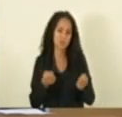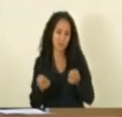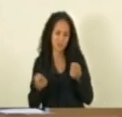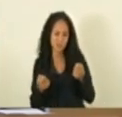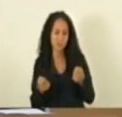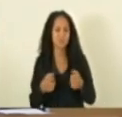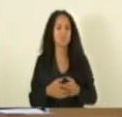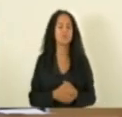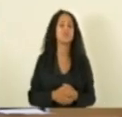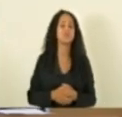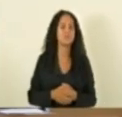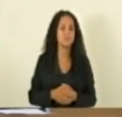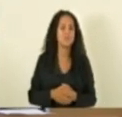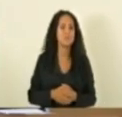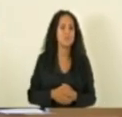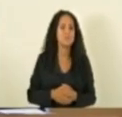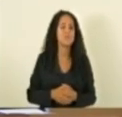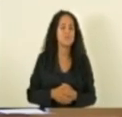mais